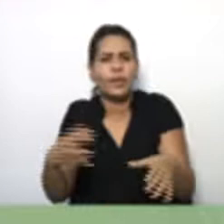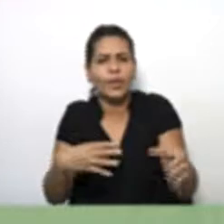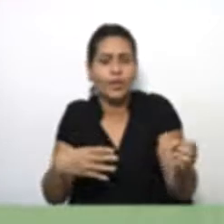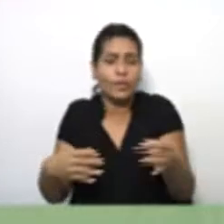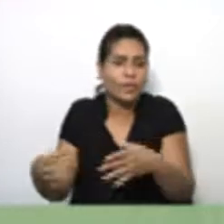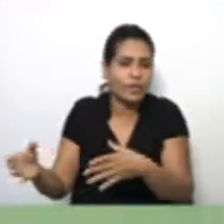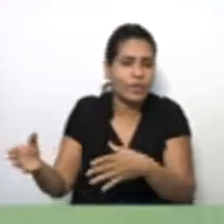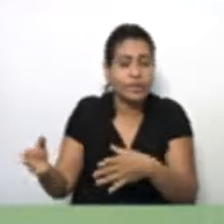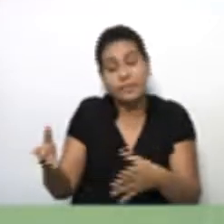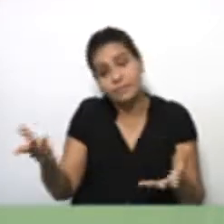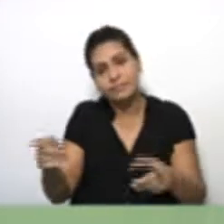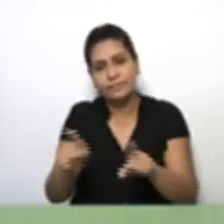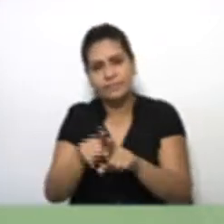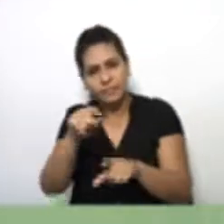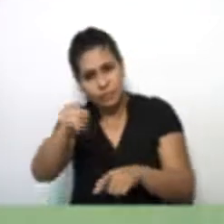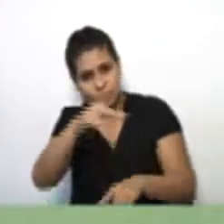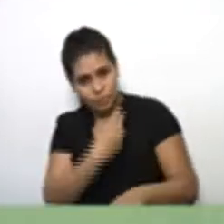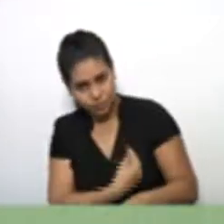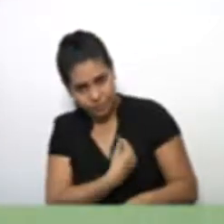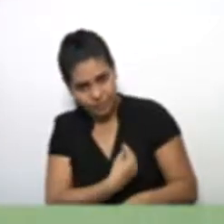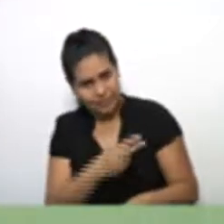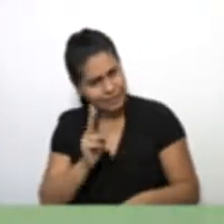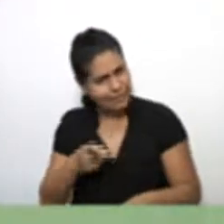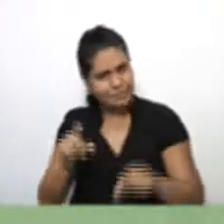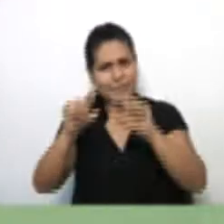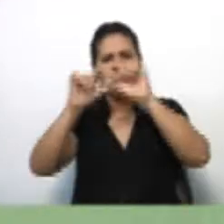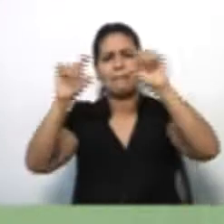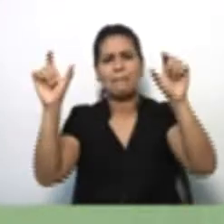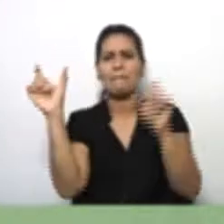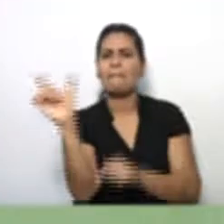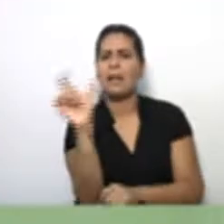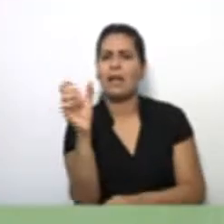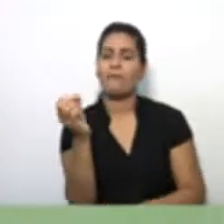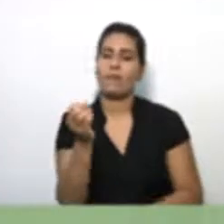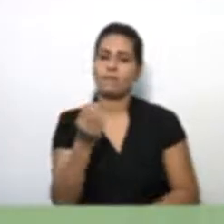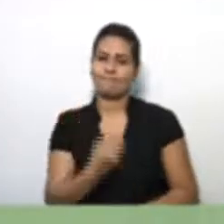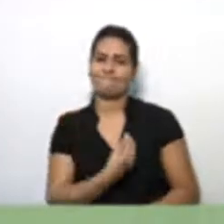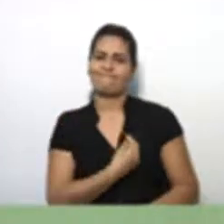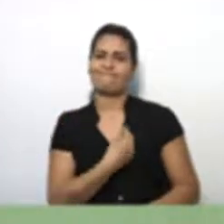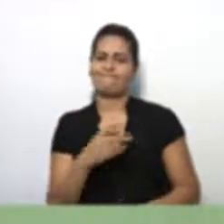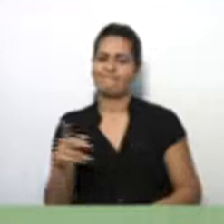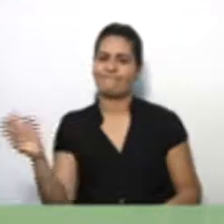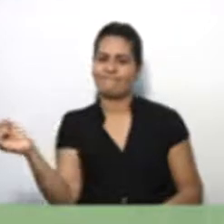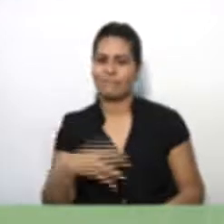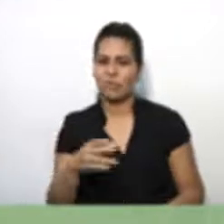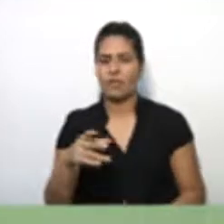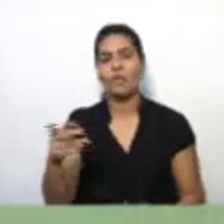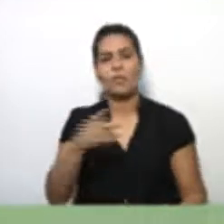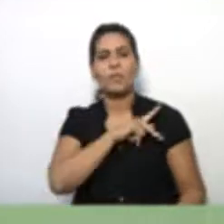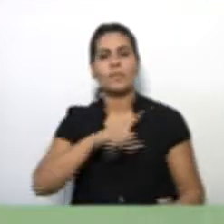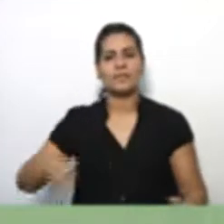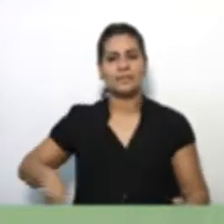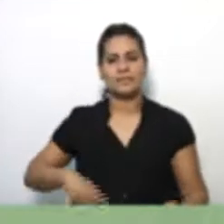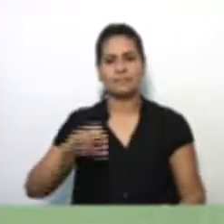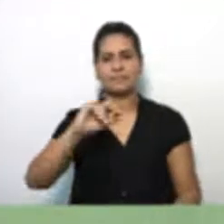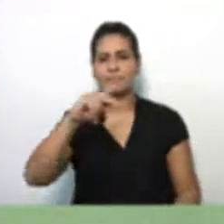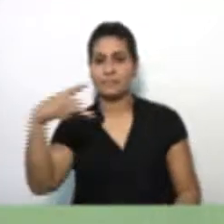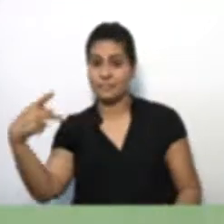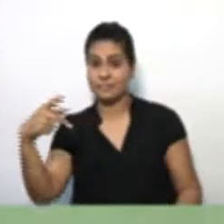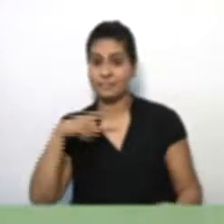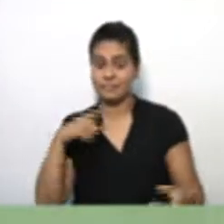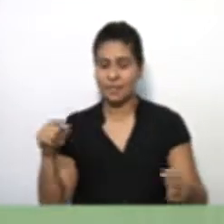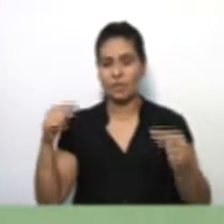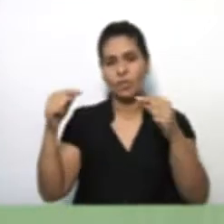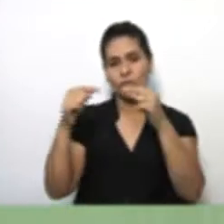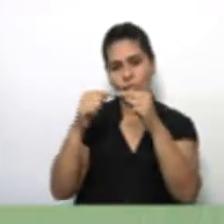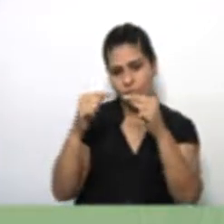estar presente na sua vida, tá? Sua vida como presidente de cooperativa, como membro de uma cooperativa. Pois seu fundamento, o quê?